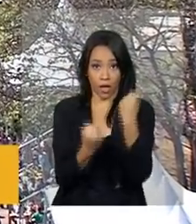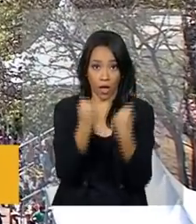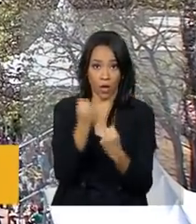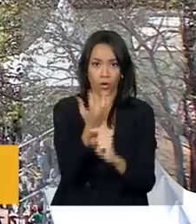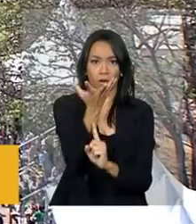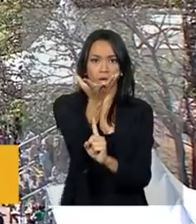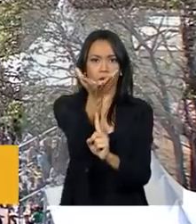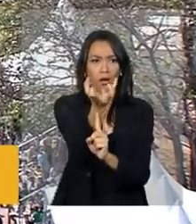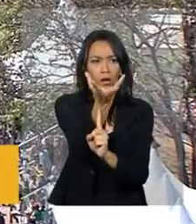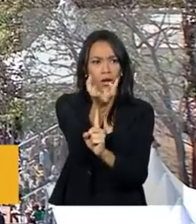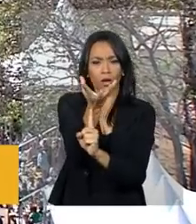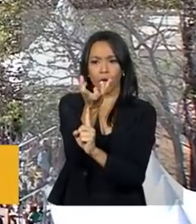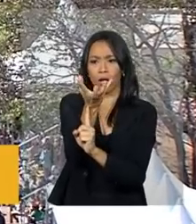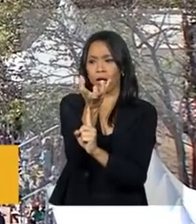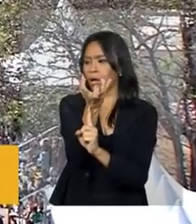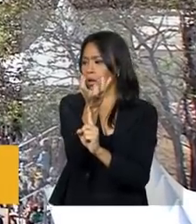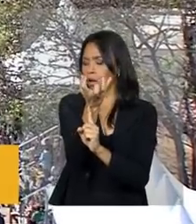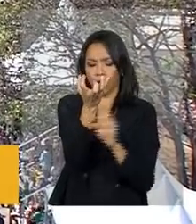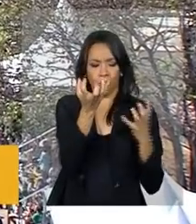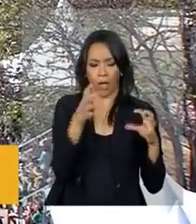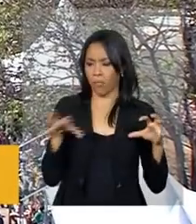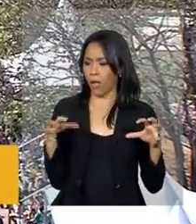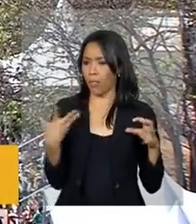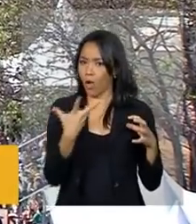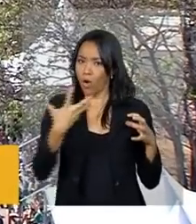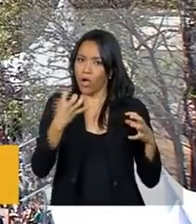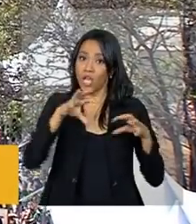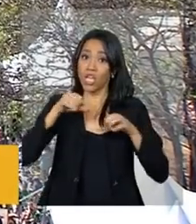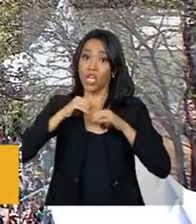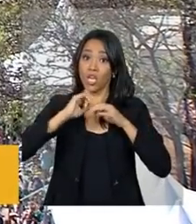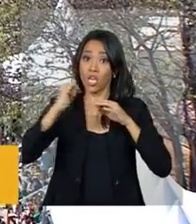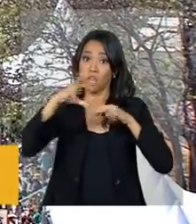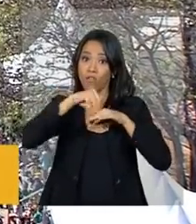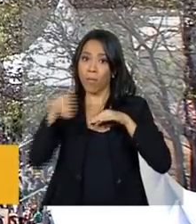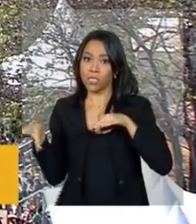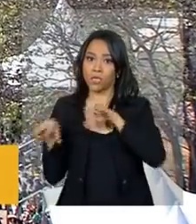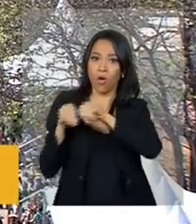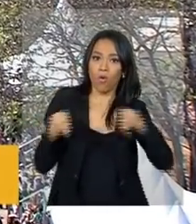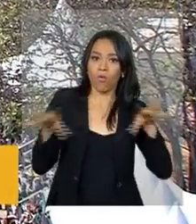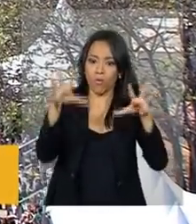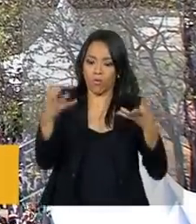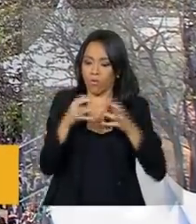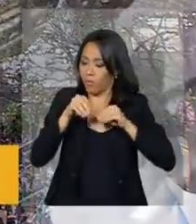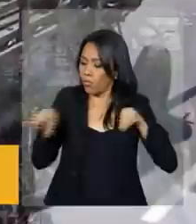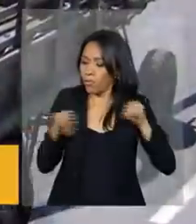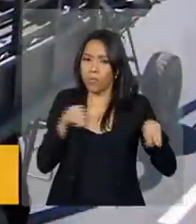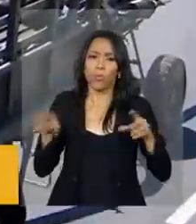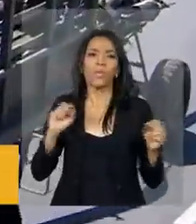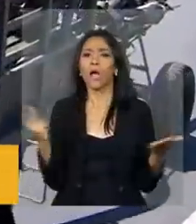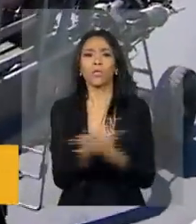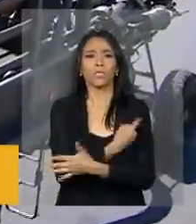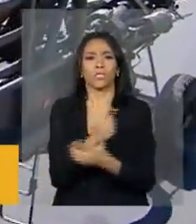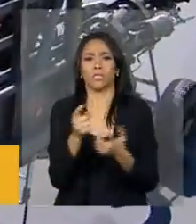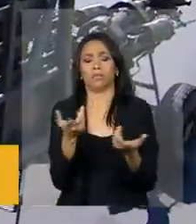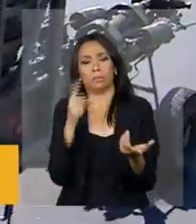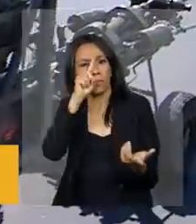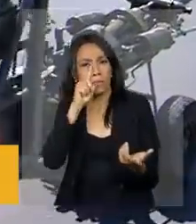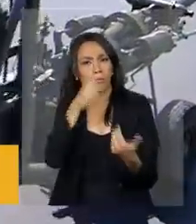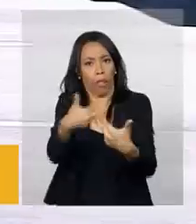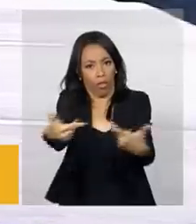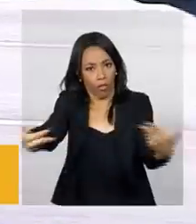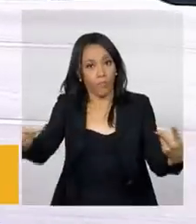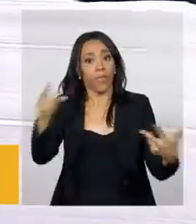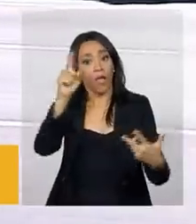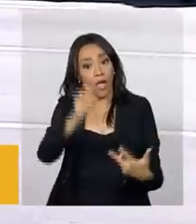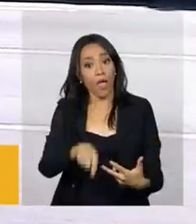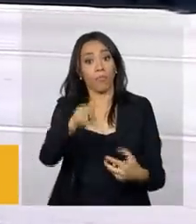sinais para a viatura de comando e ela conduz os alvos das peças de mísseis. Ou seja, por meio da